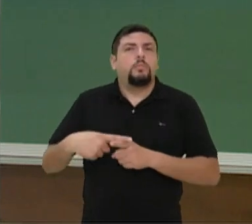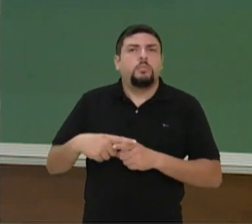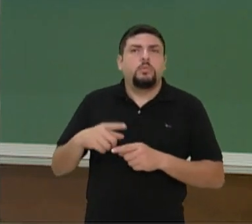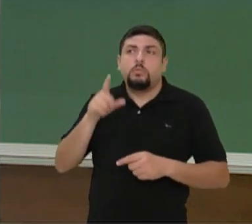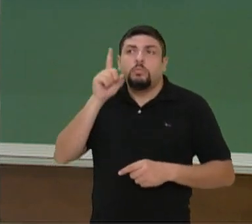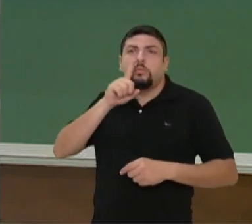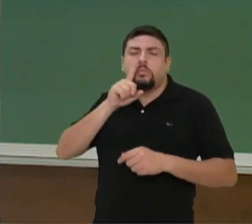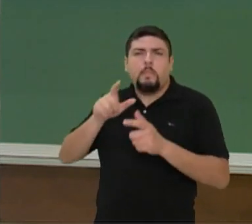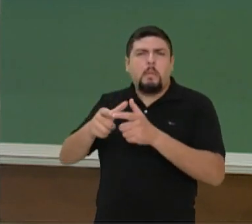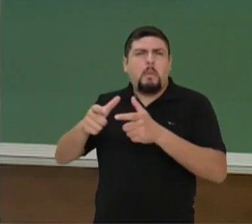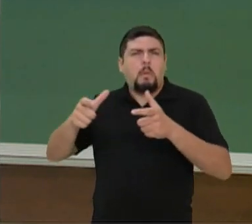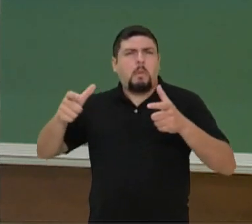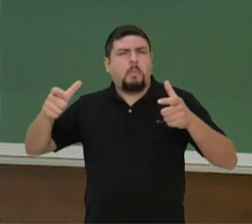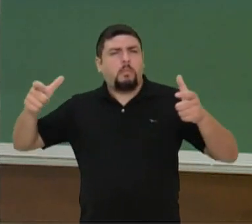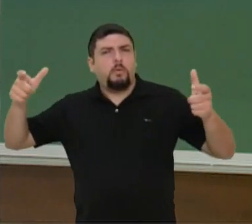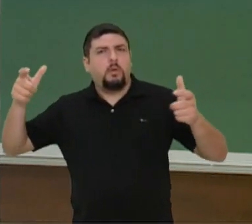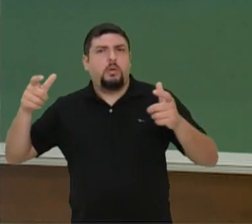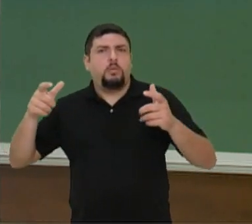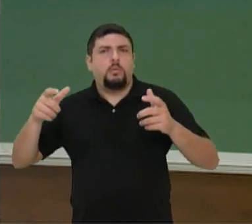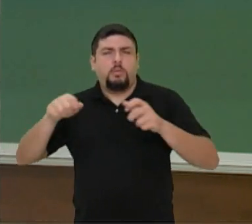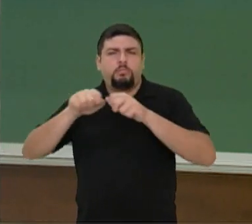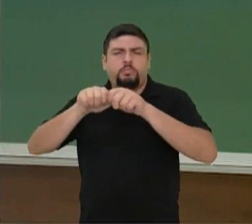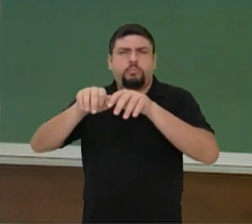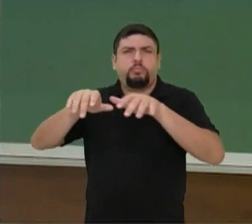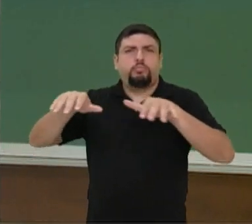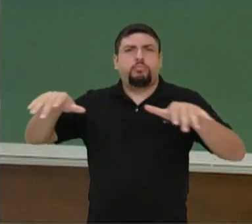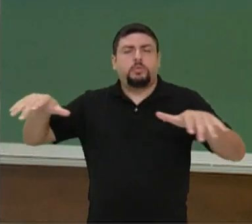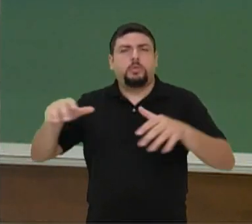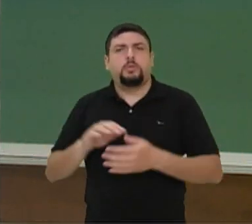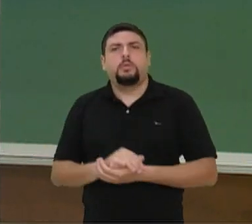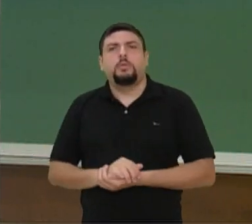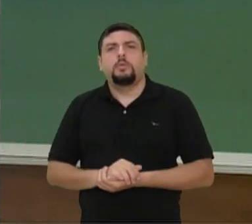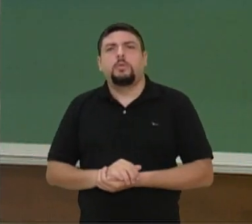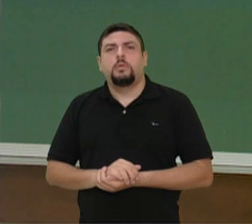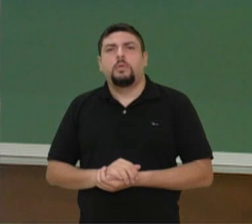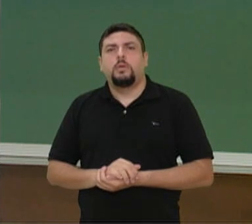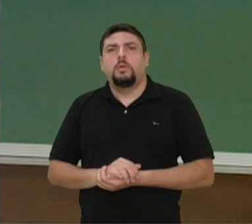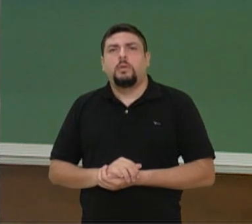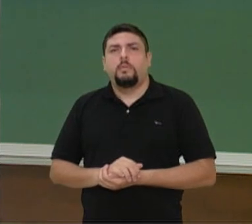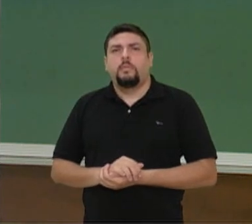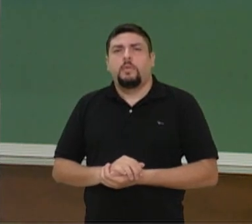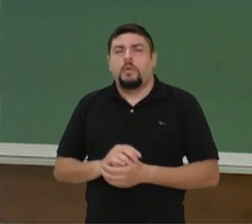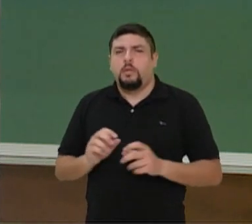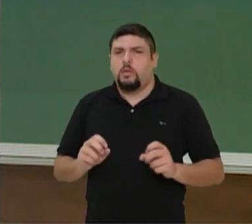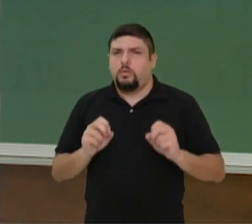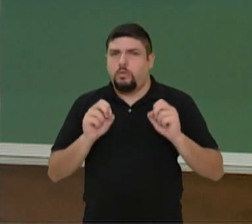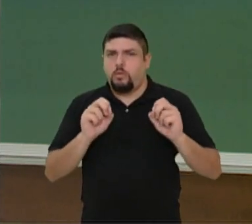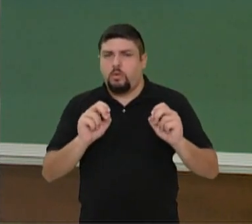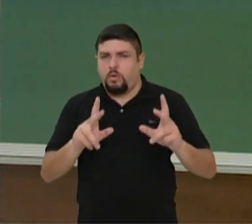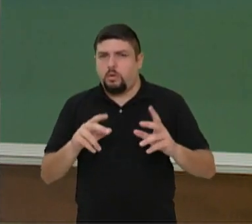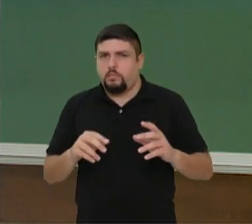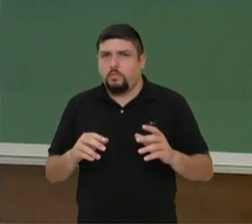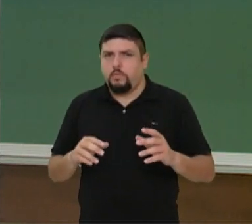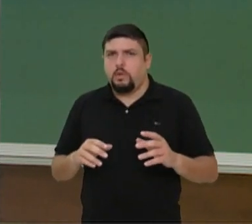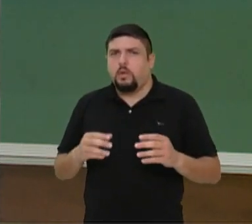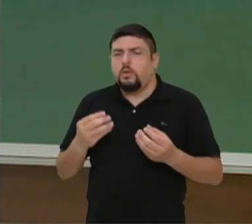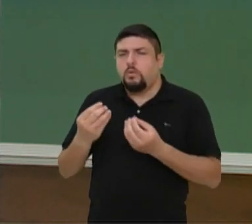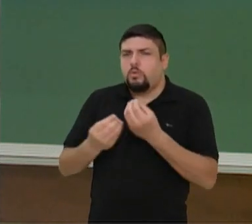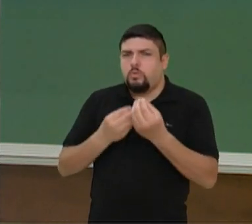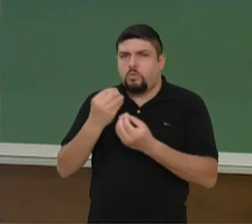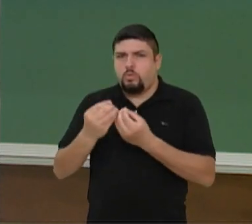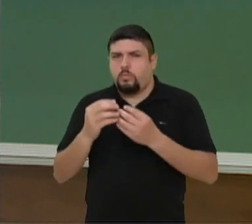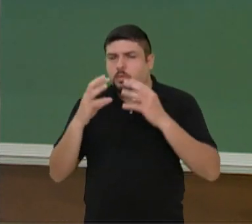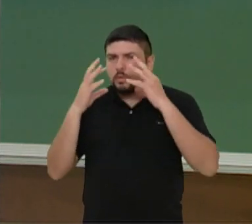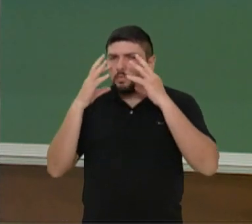Unidos e o domínio da indústria cultural americana. Então aqui o professor vai encerrar o que nós vamos tratar na aula com essa ideia já. Vá